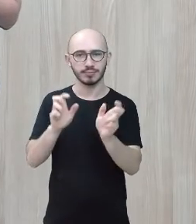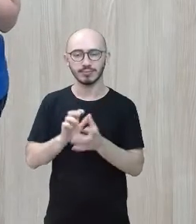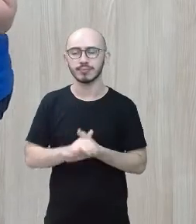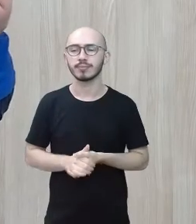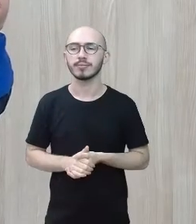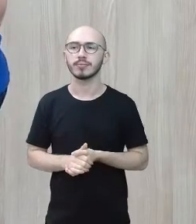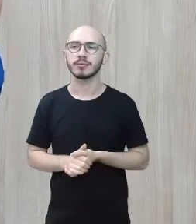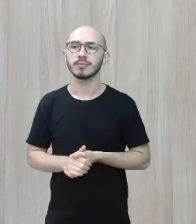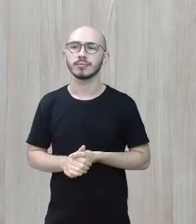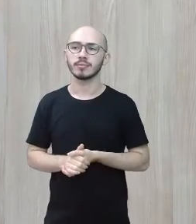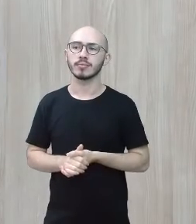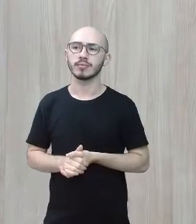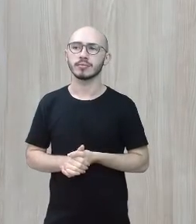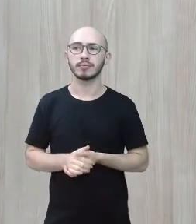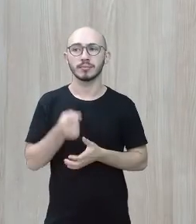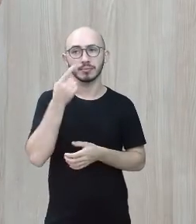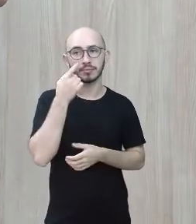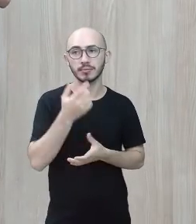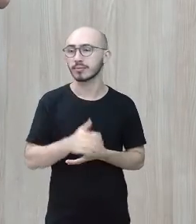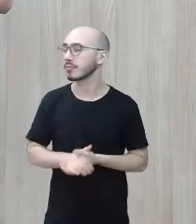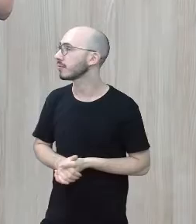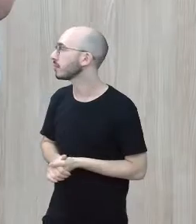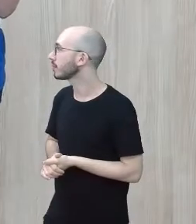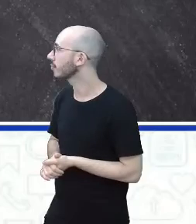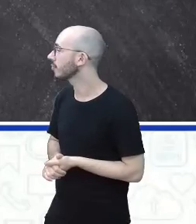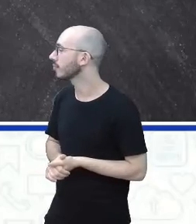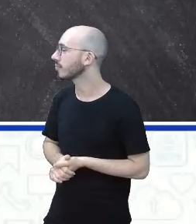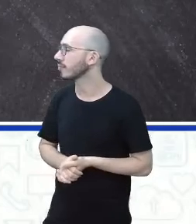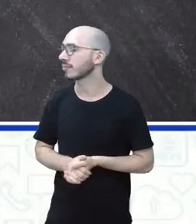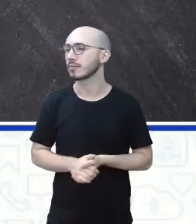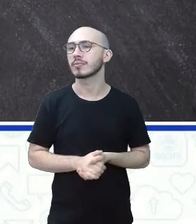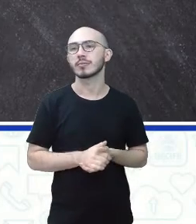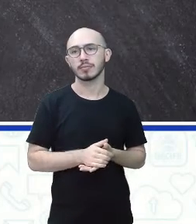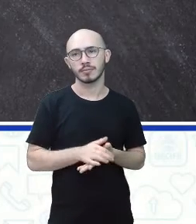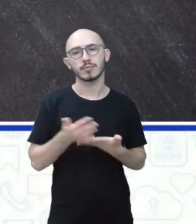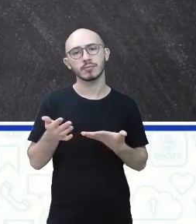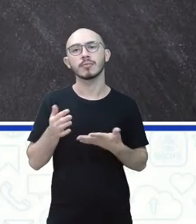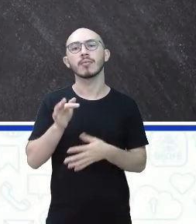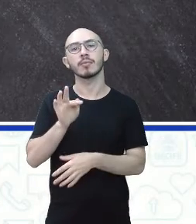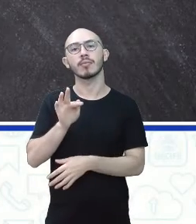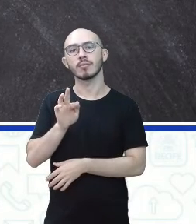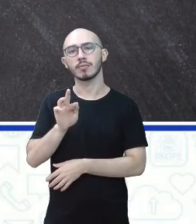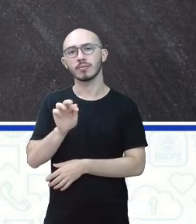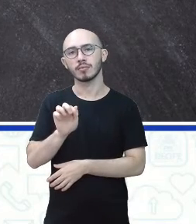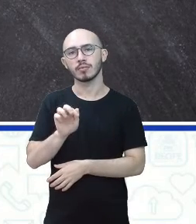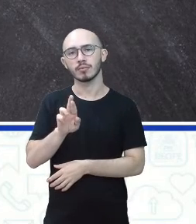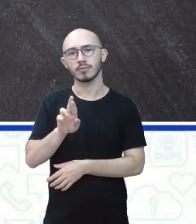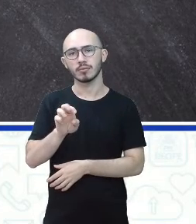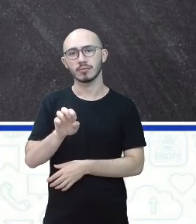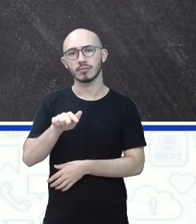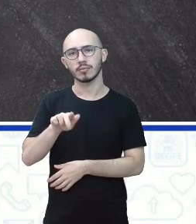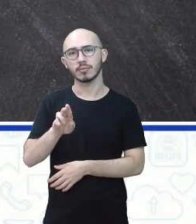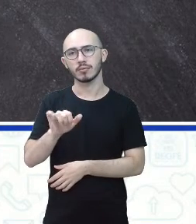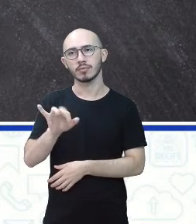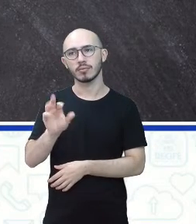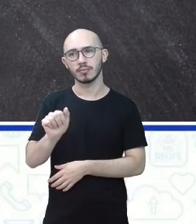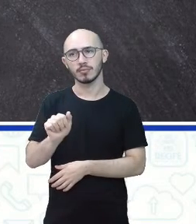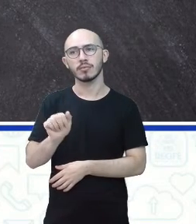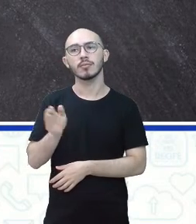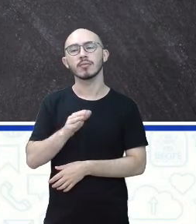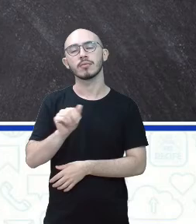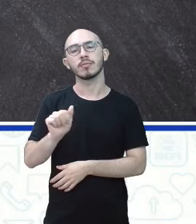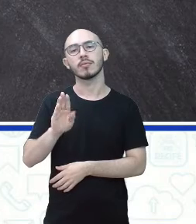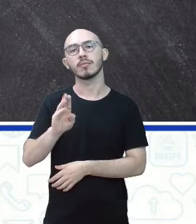bom? Então, ó, frequência absoluta, a definição formal, a gente tem é o número de vezes em que uma